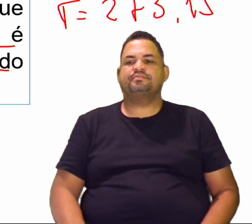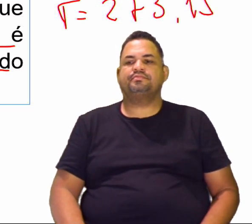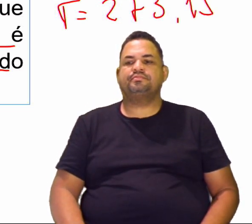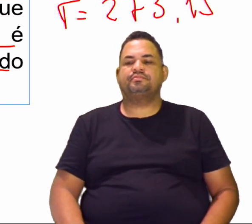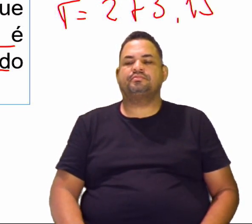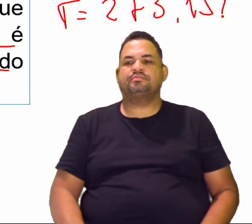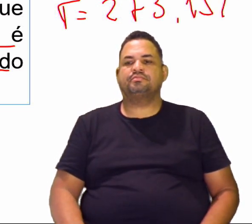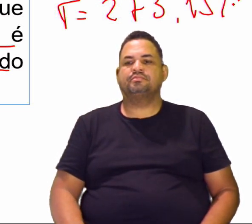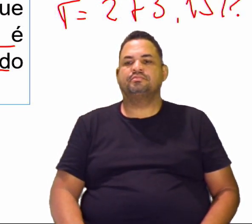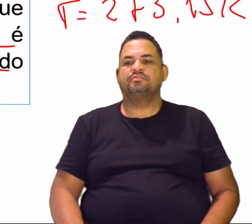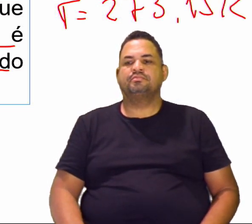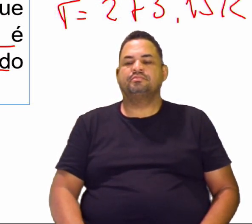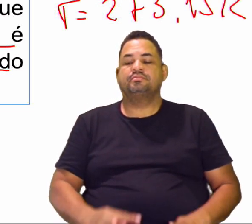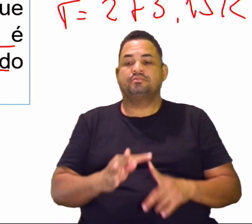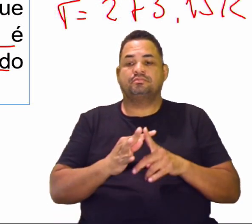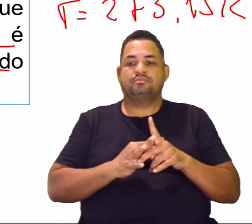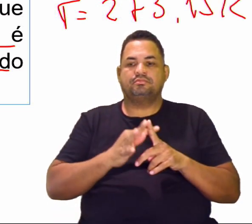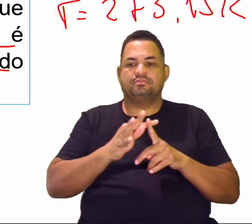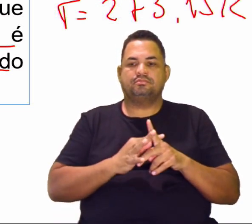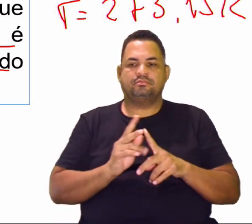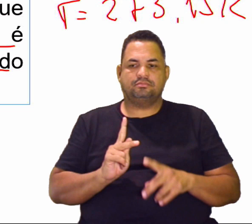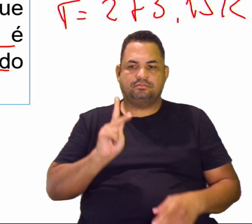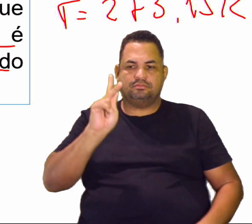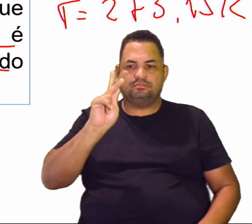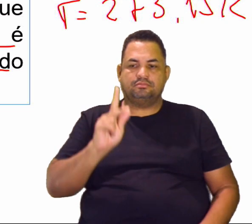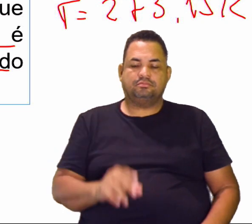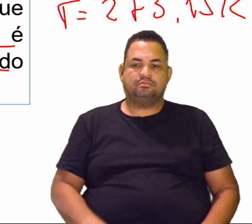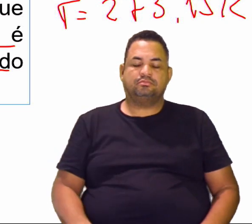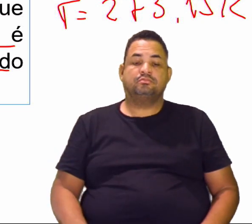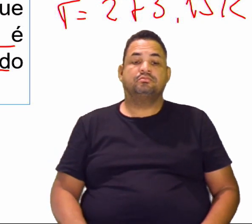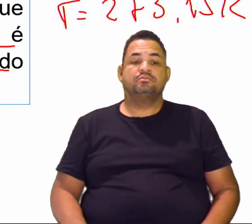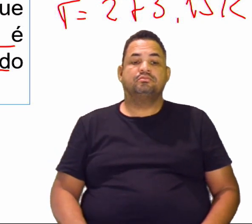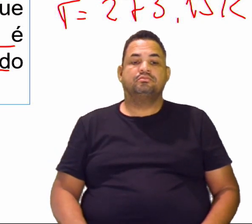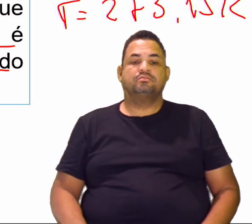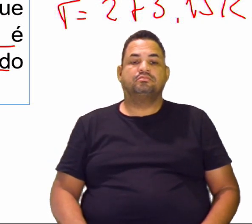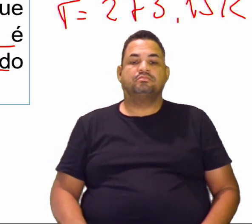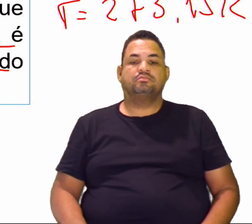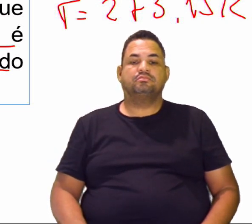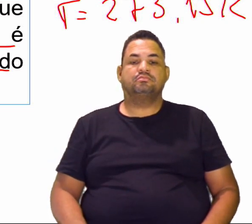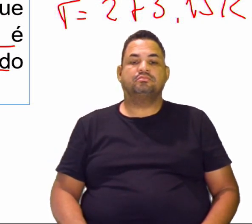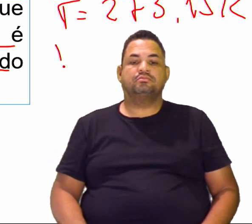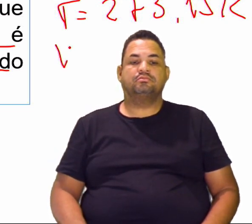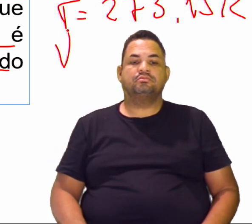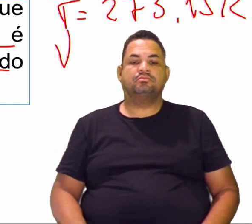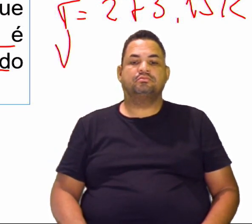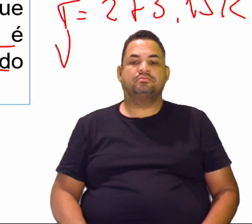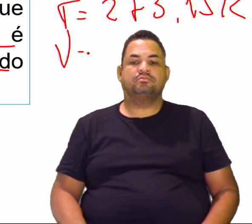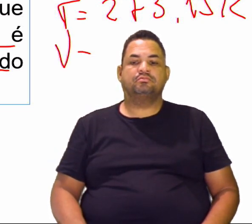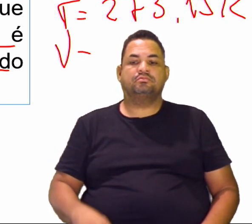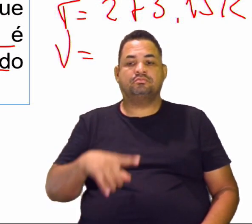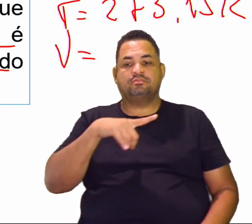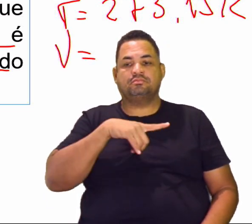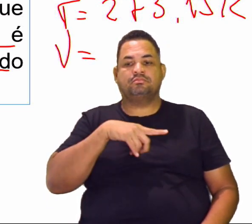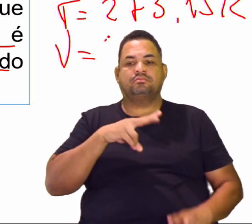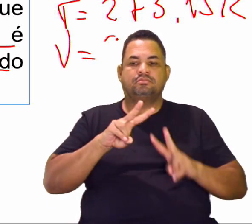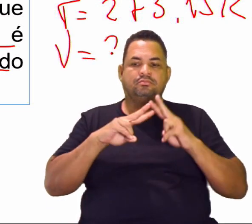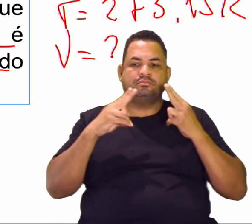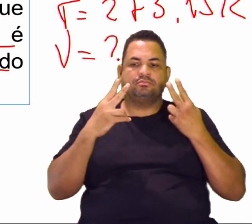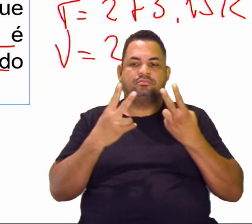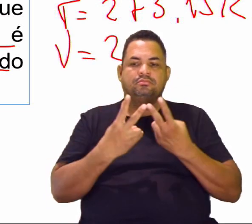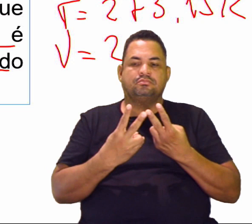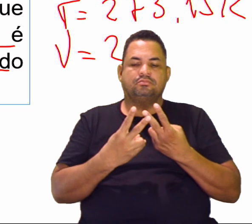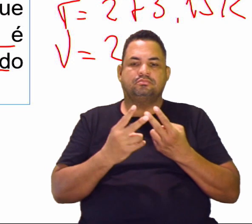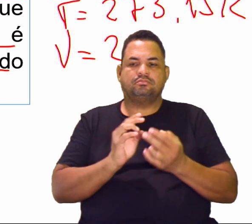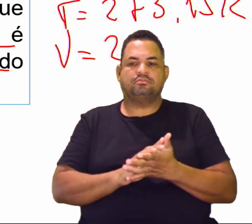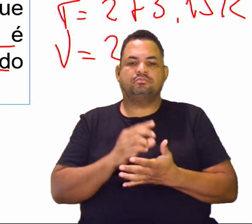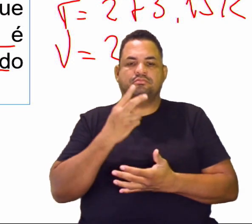273,15 graus Kelvin. E, com certeza, com isso, teremos um volume